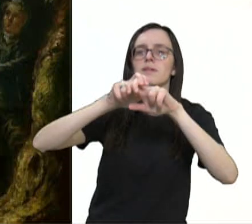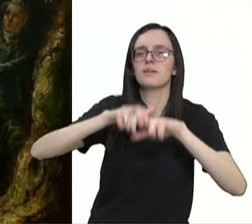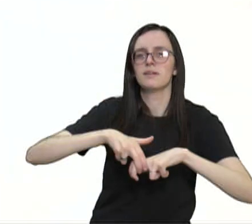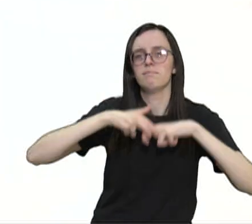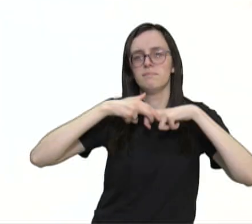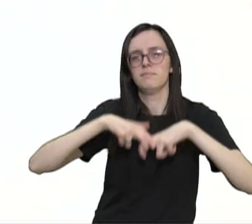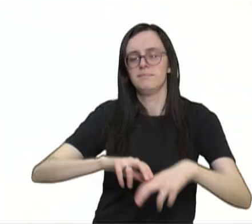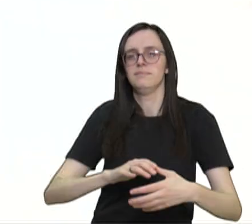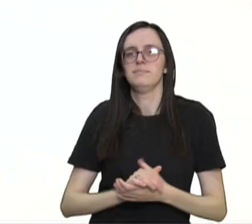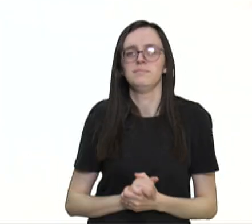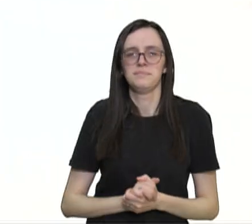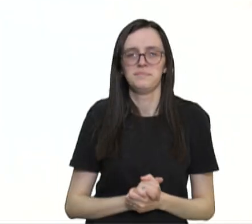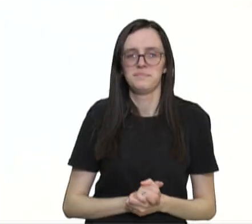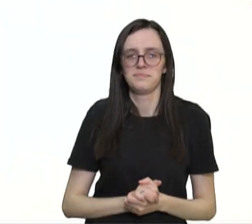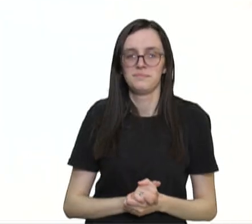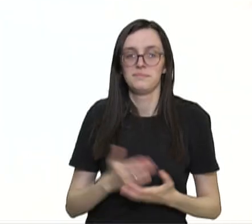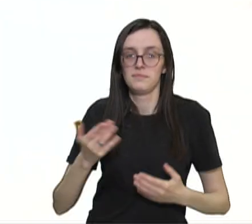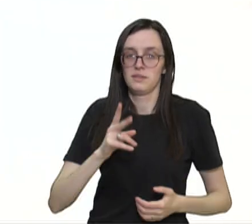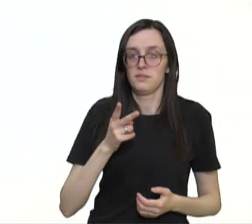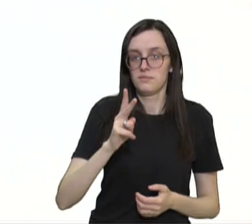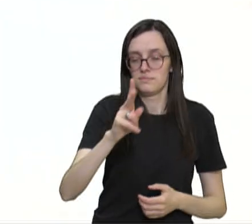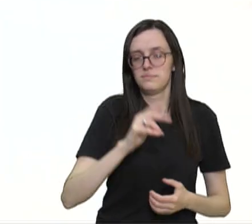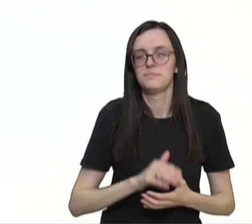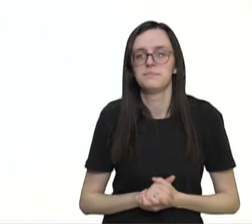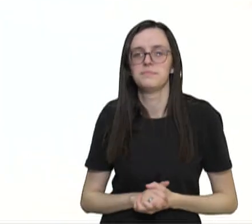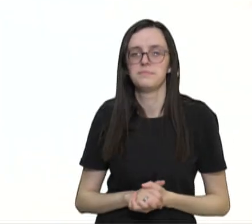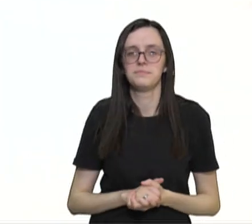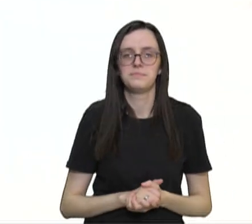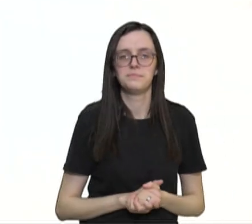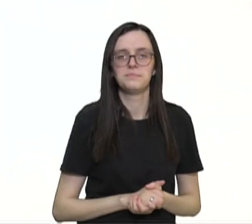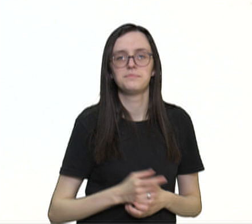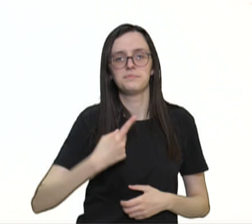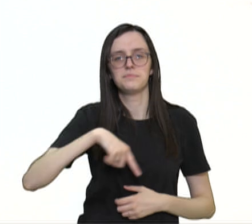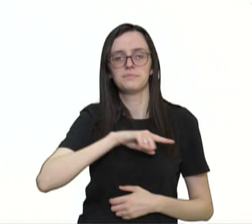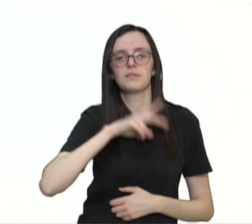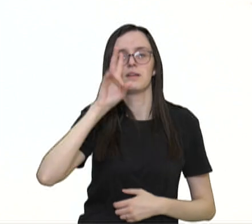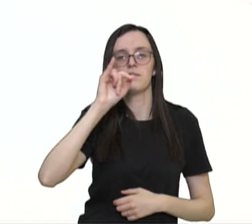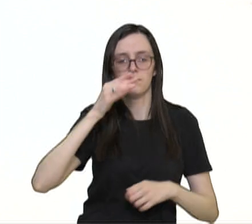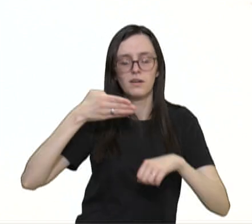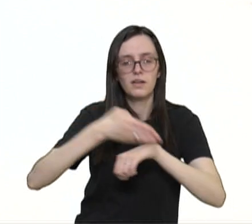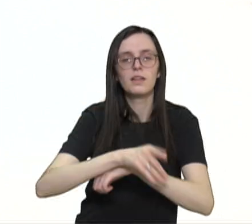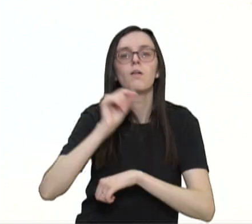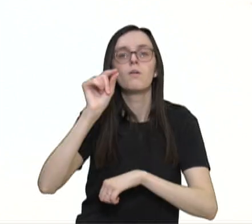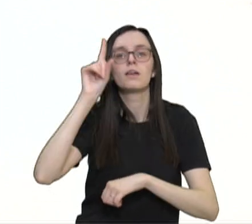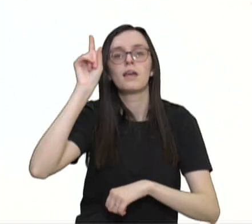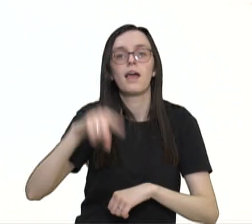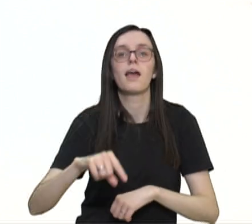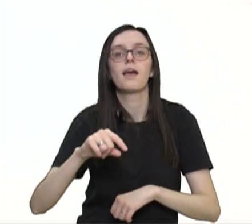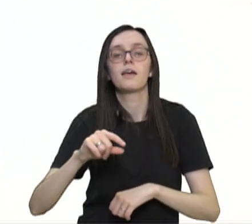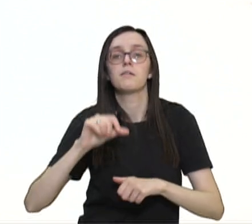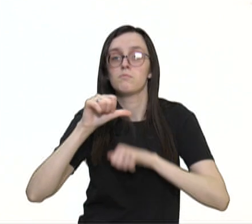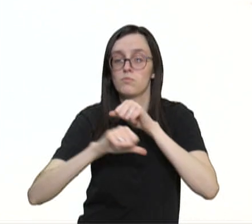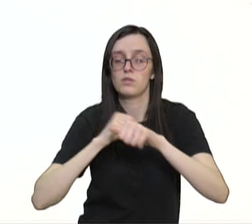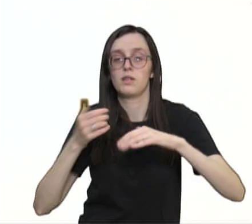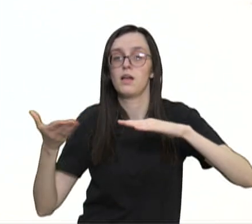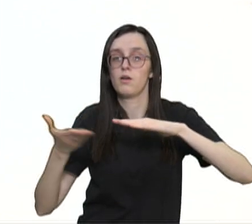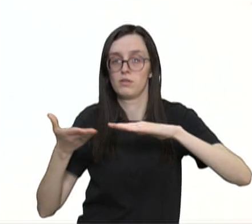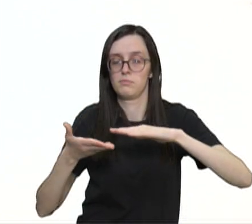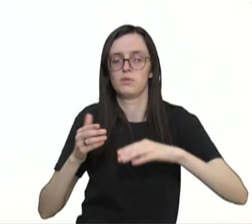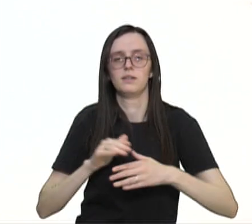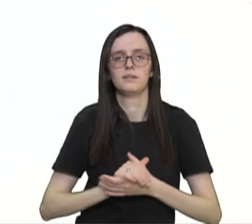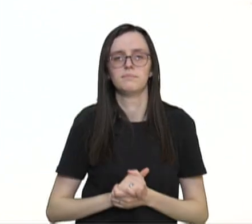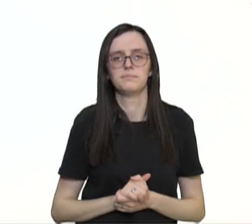passo. Tá? Dando prosseguimento. Agora a gente vai entrar na idade contemporânea. A idade